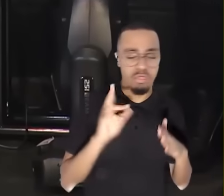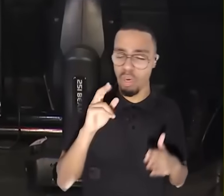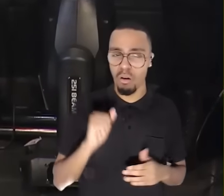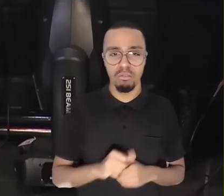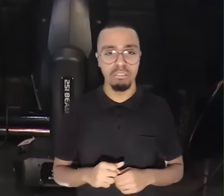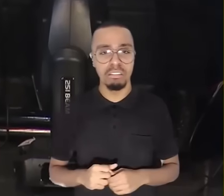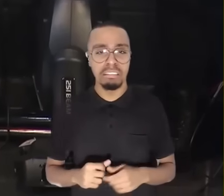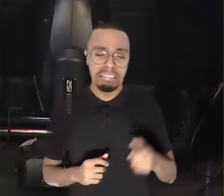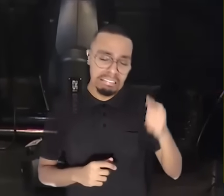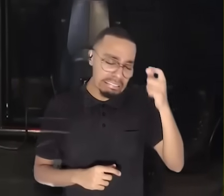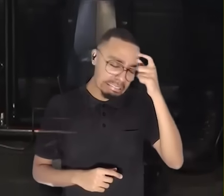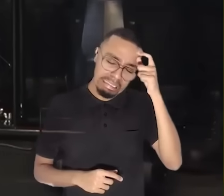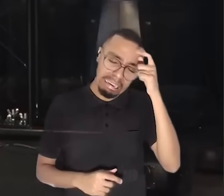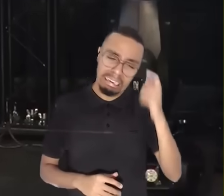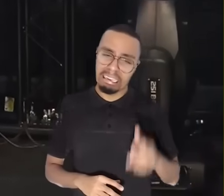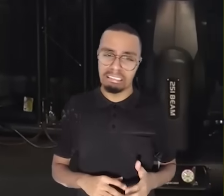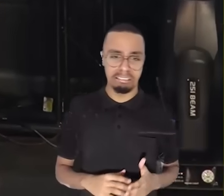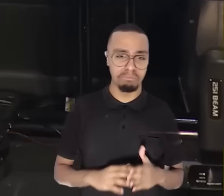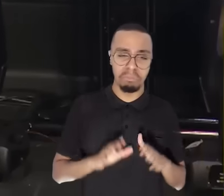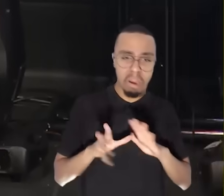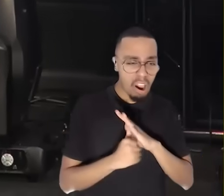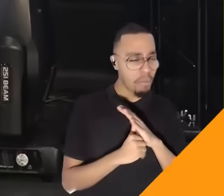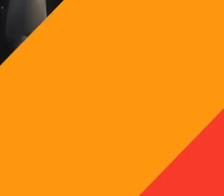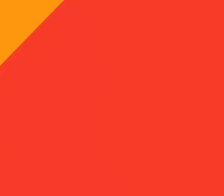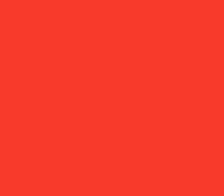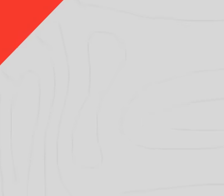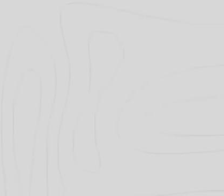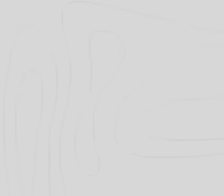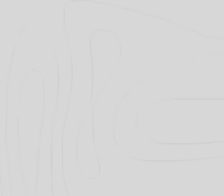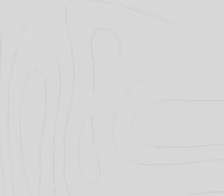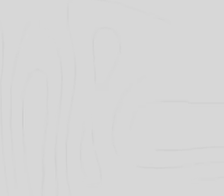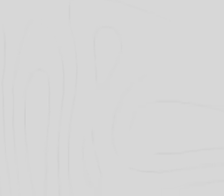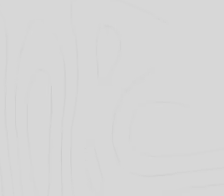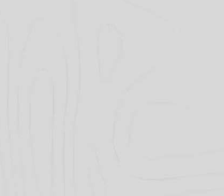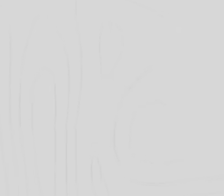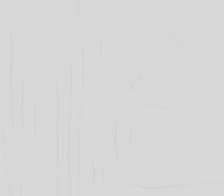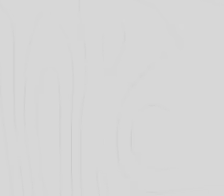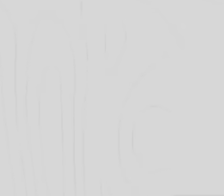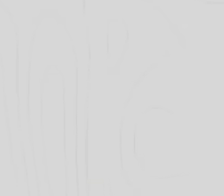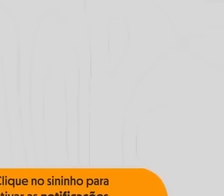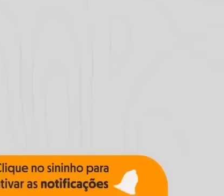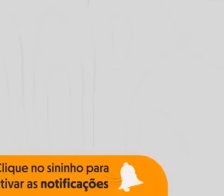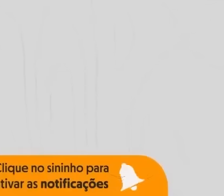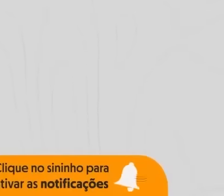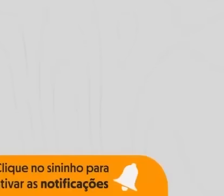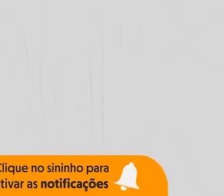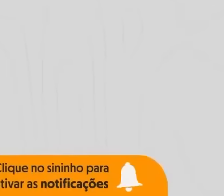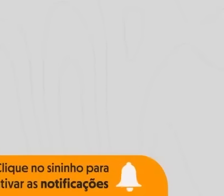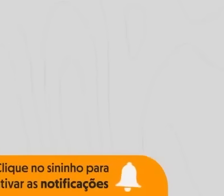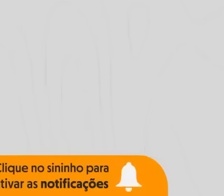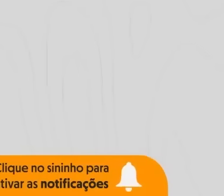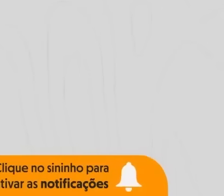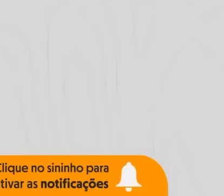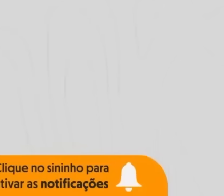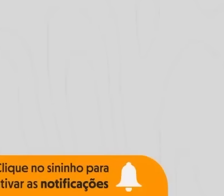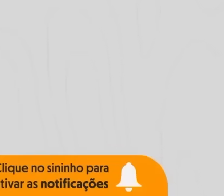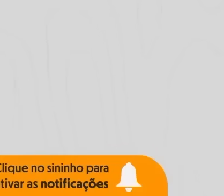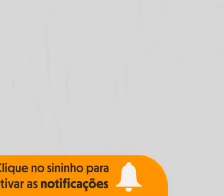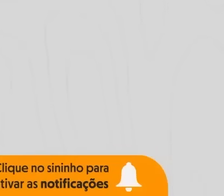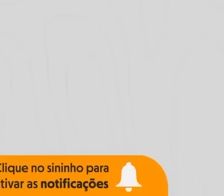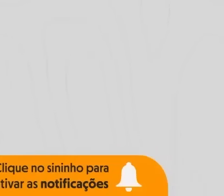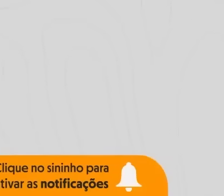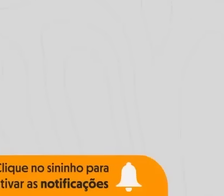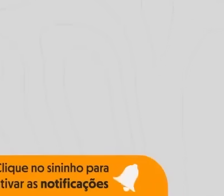Não vai. Uau, que bênção. Que bênção ter sua companhia até aqui. Desejo muito que